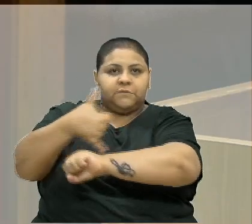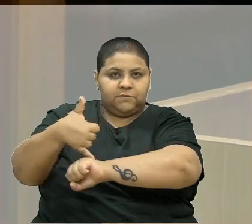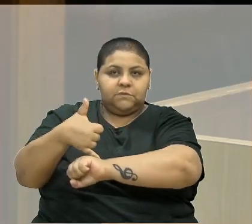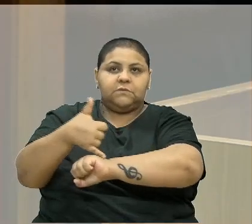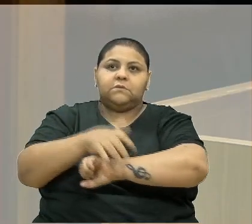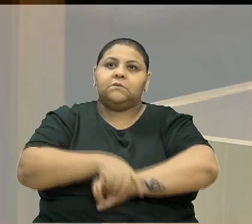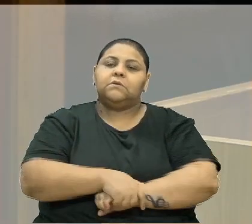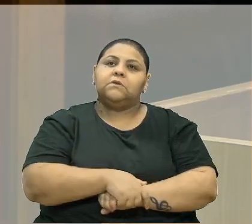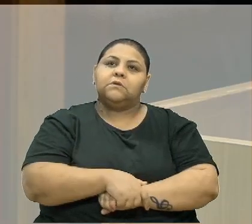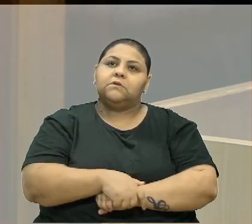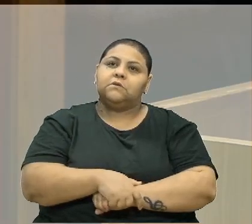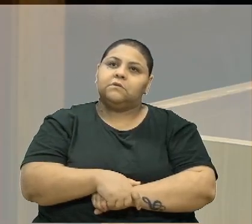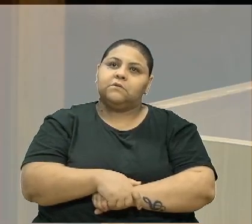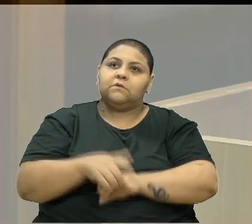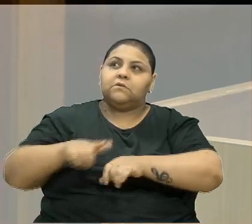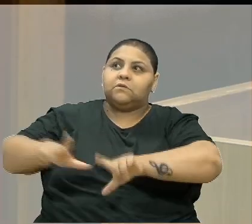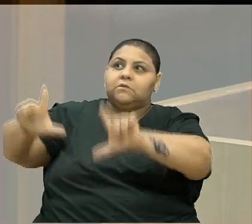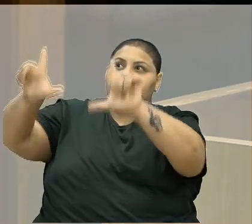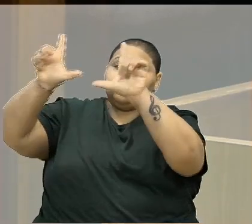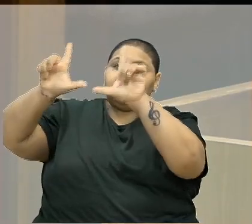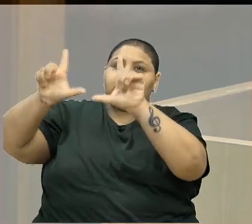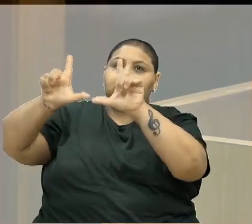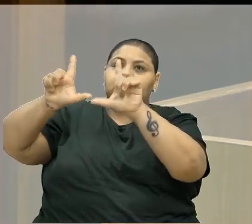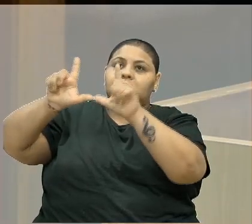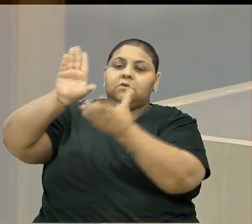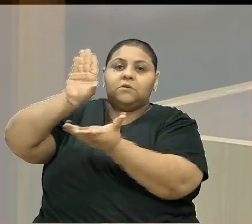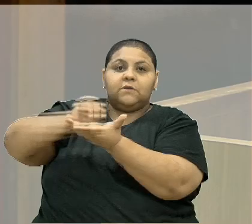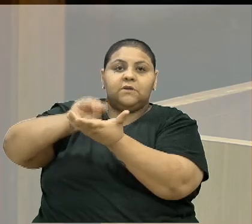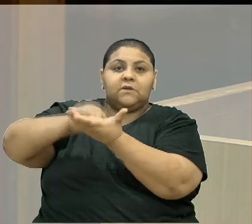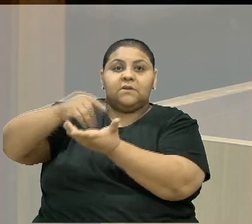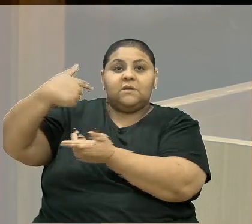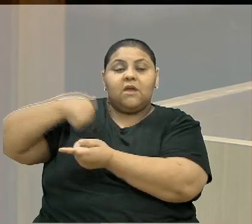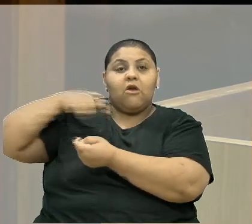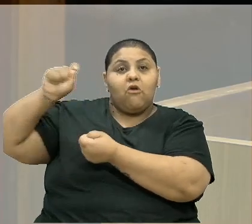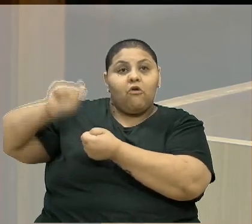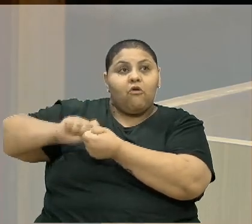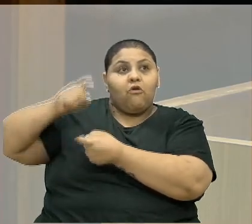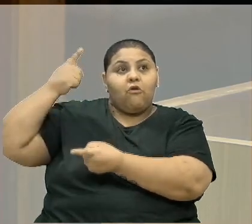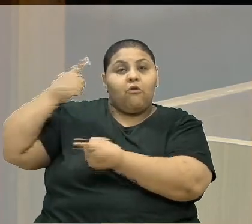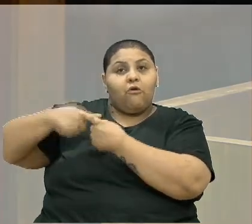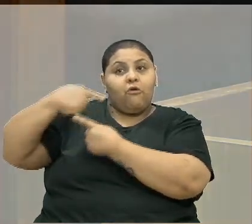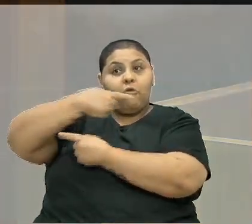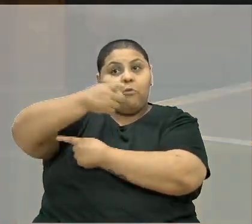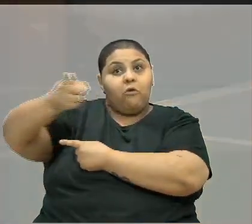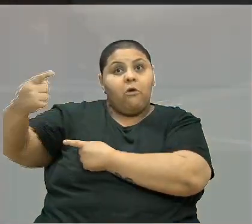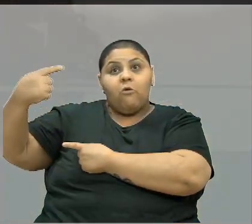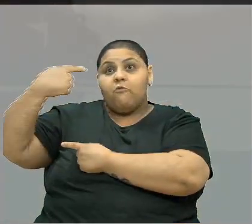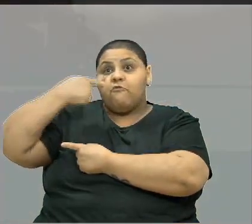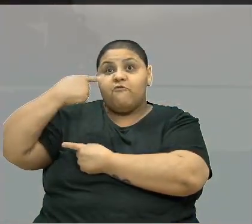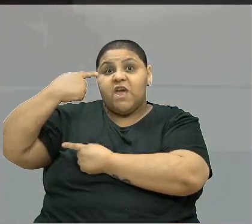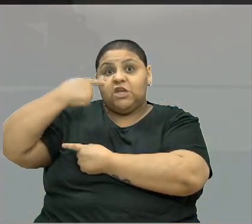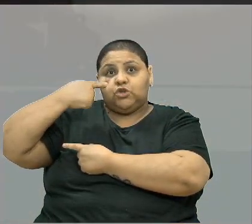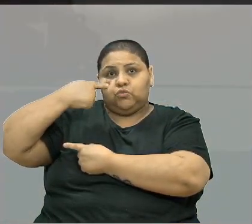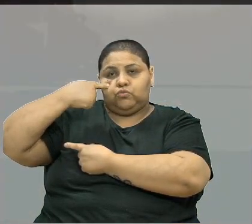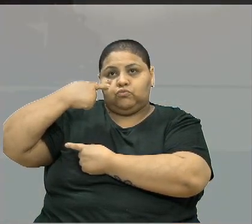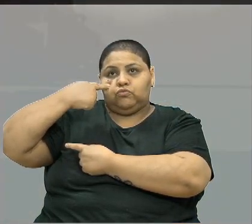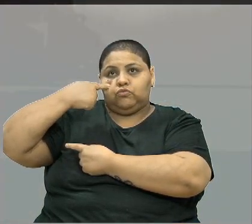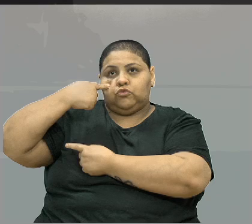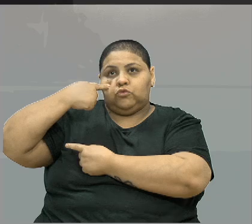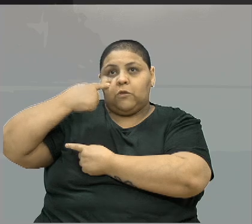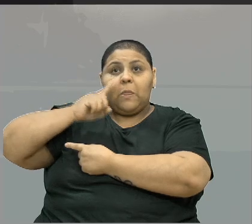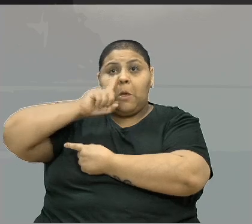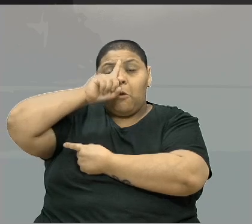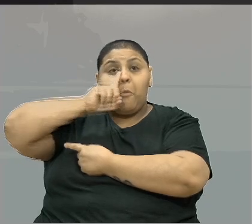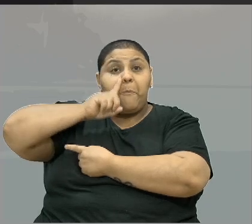favor, na tela os registros que eu fiz ontem, porque eu quero que os colegas vejam com os próprios olhos o